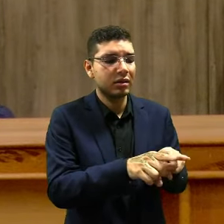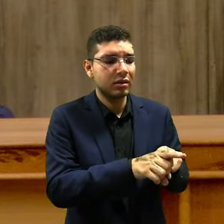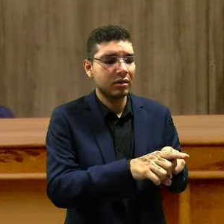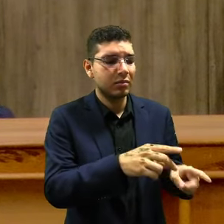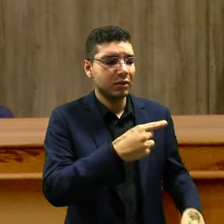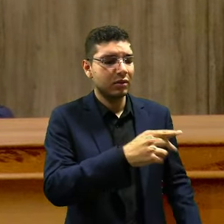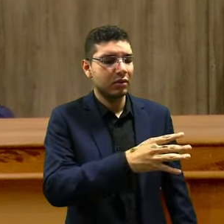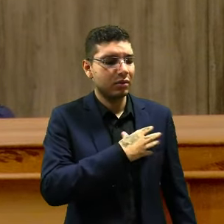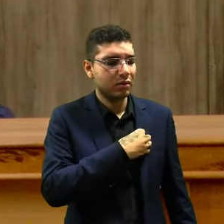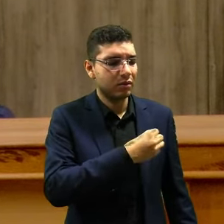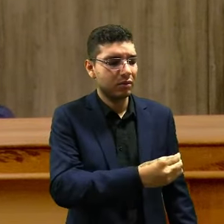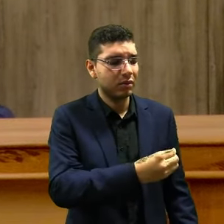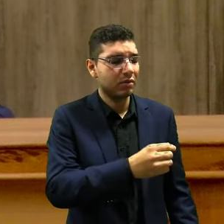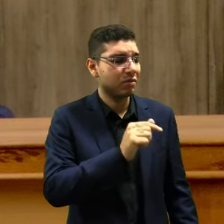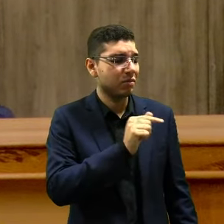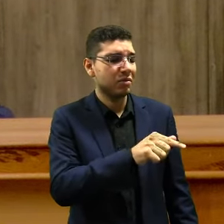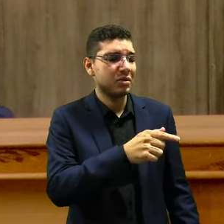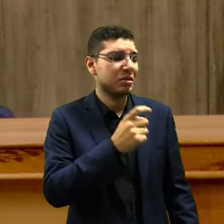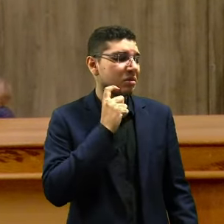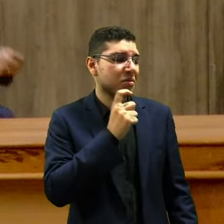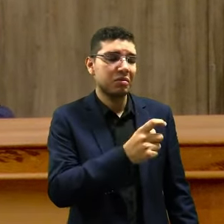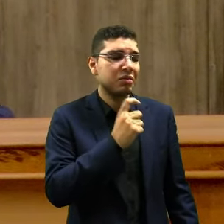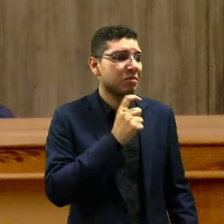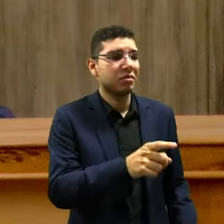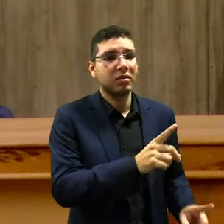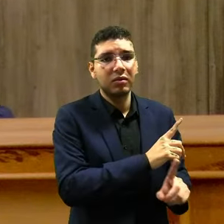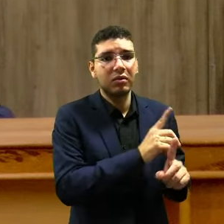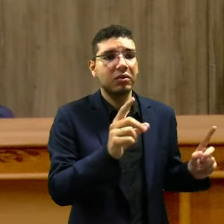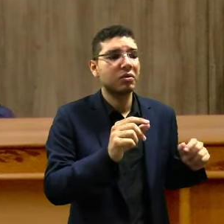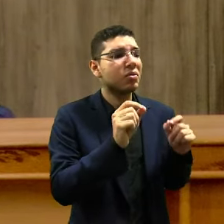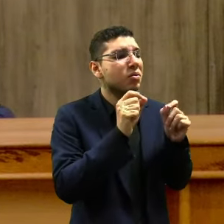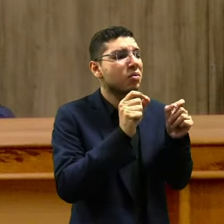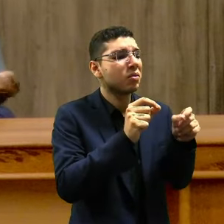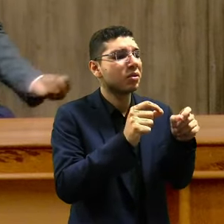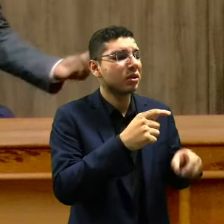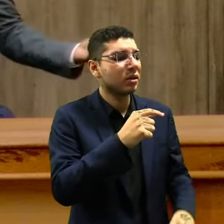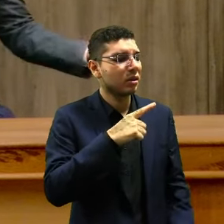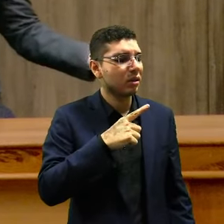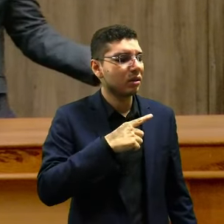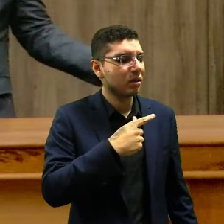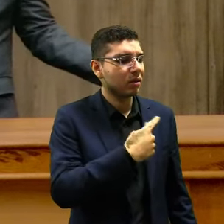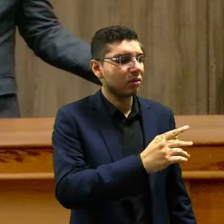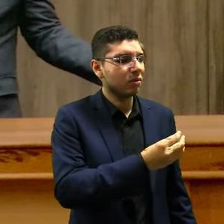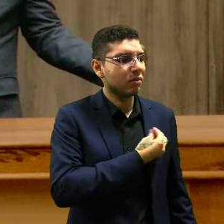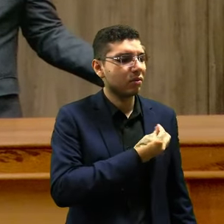reclamando o que é que tu tem na tua vida Qual é o remédio qual é o calmante